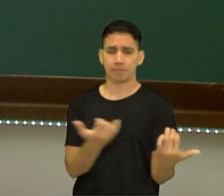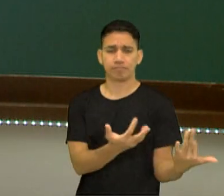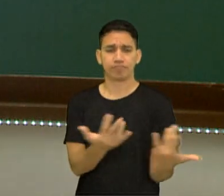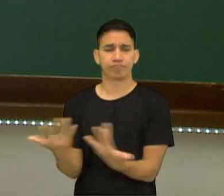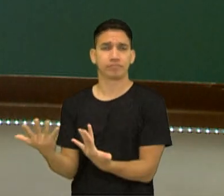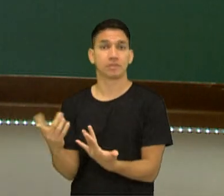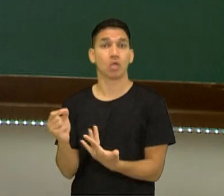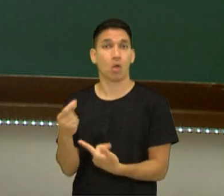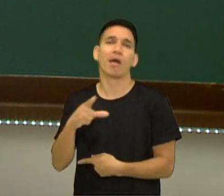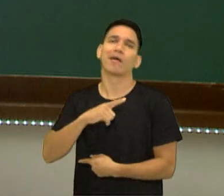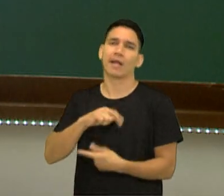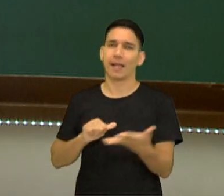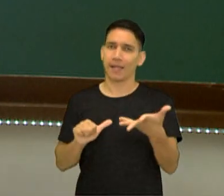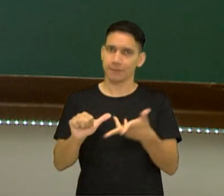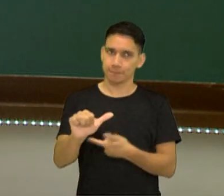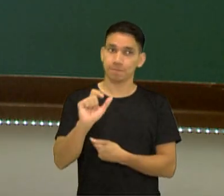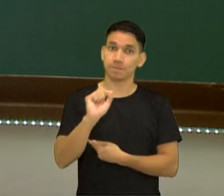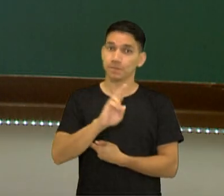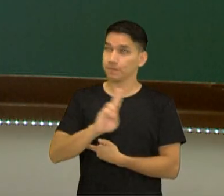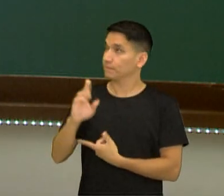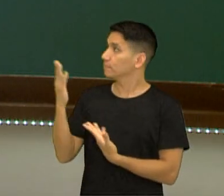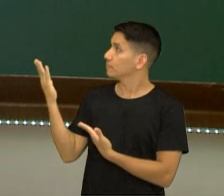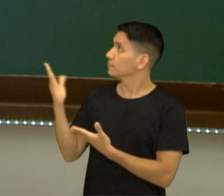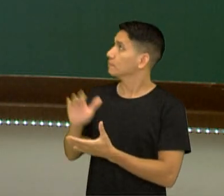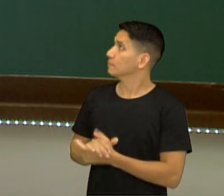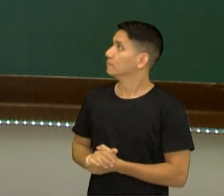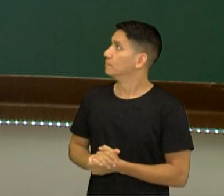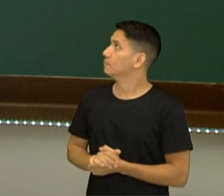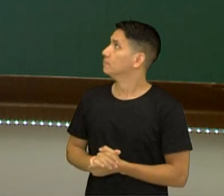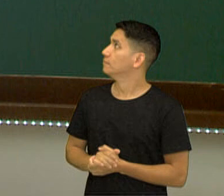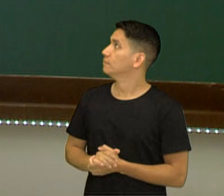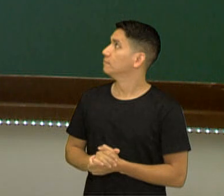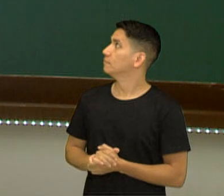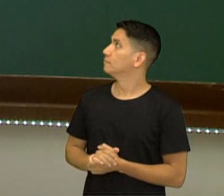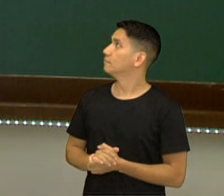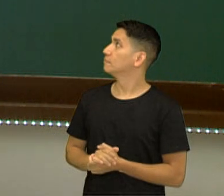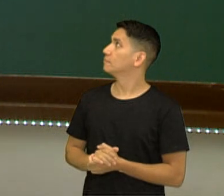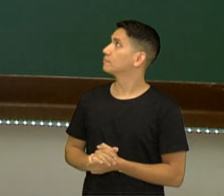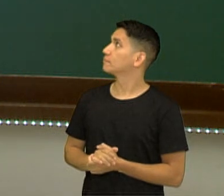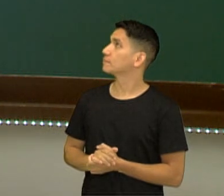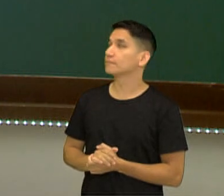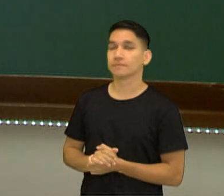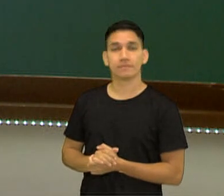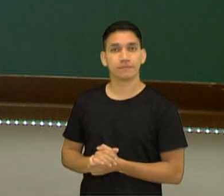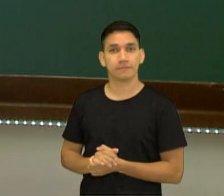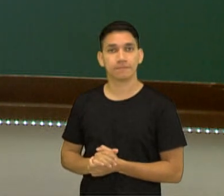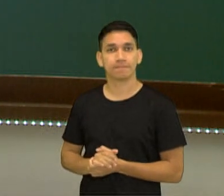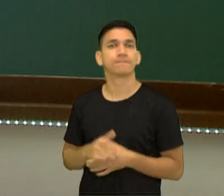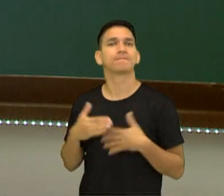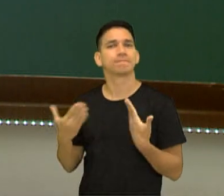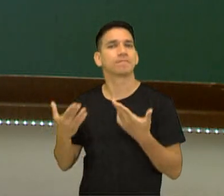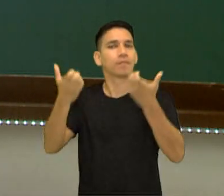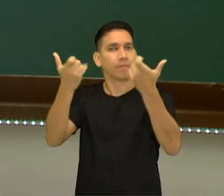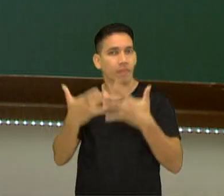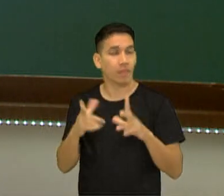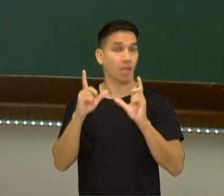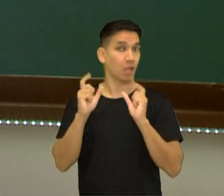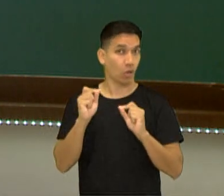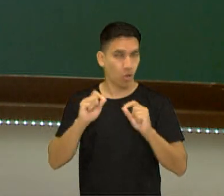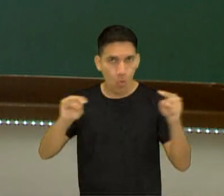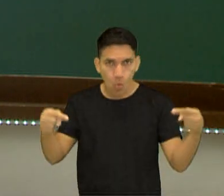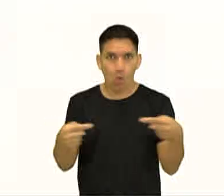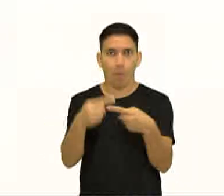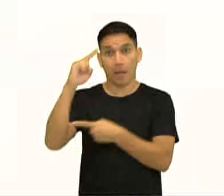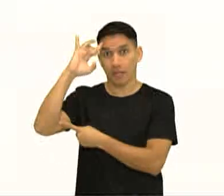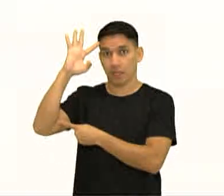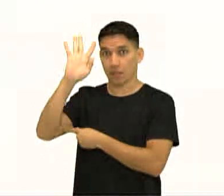gente tem os elementos que são queimados: potássio, estrôncio, cobre, sódio, boro e lítio. Então, olha só. De acordo com a